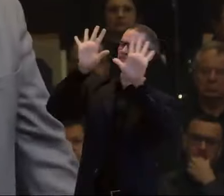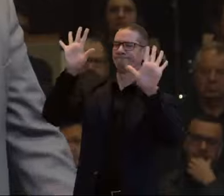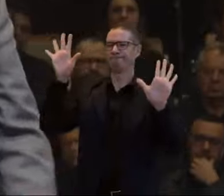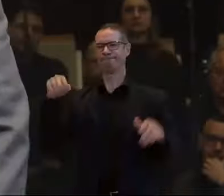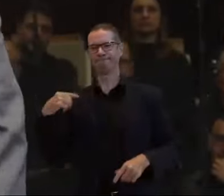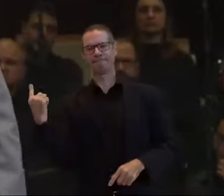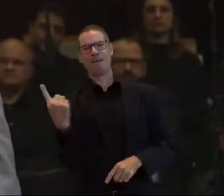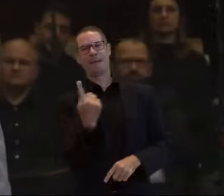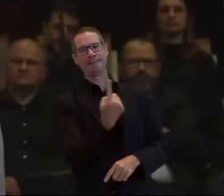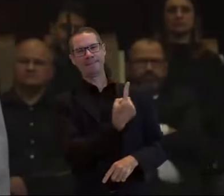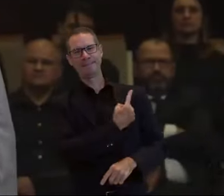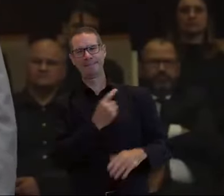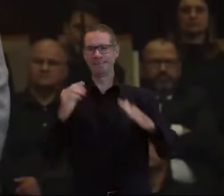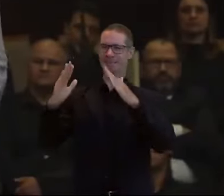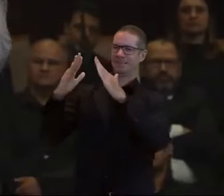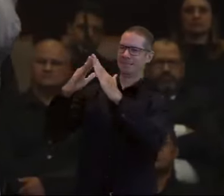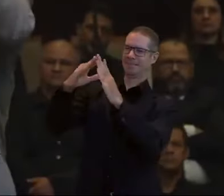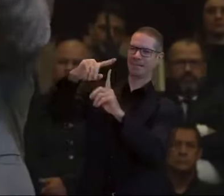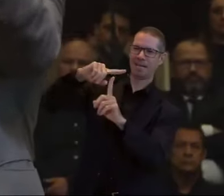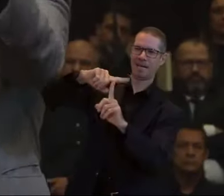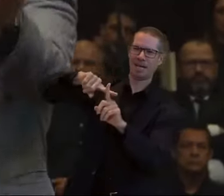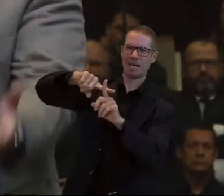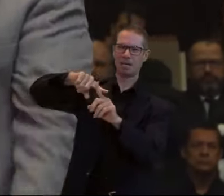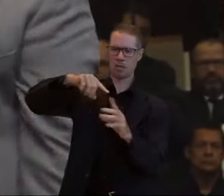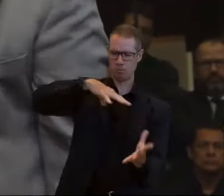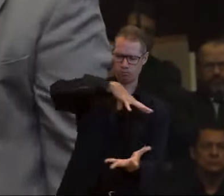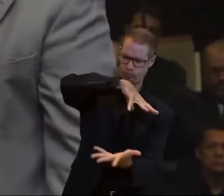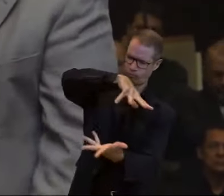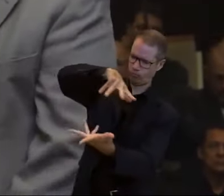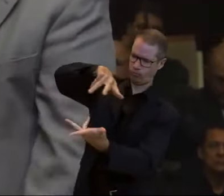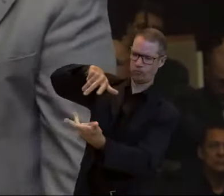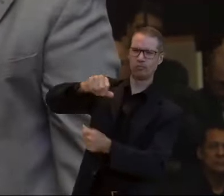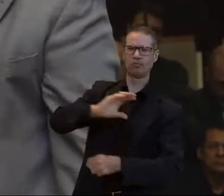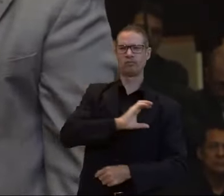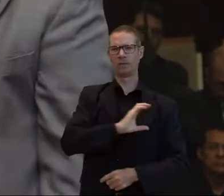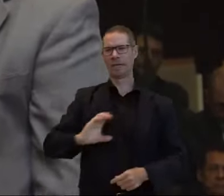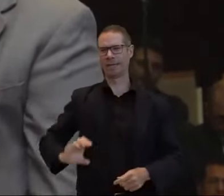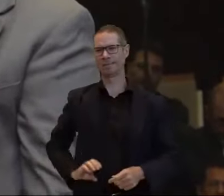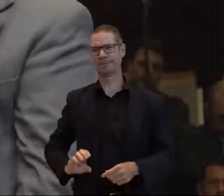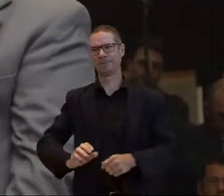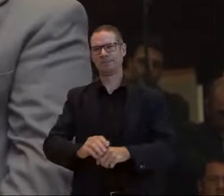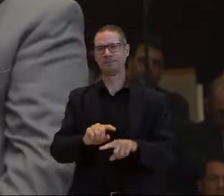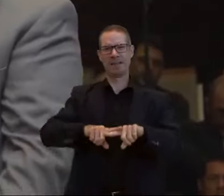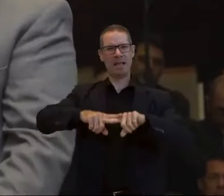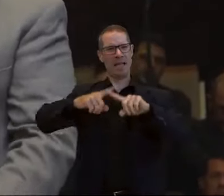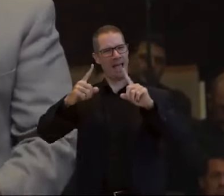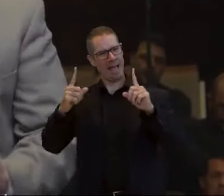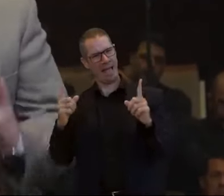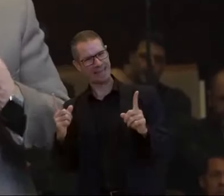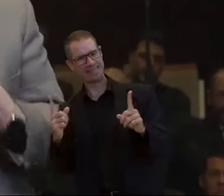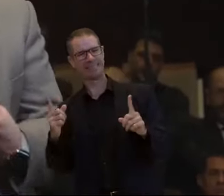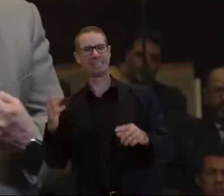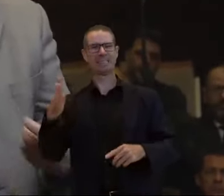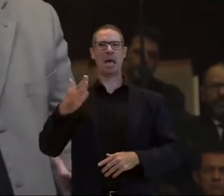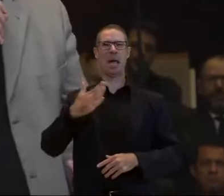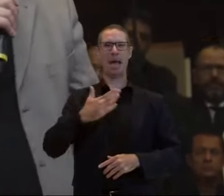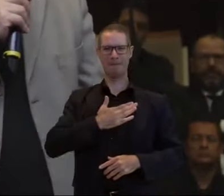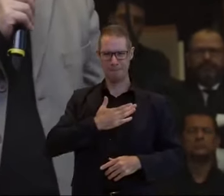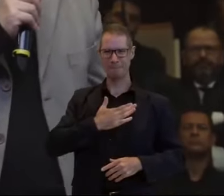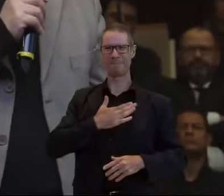que a gente chama de Igreja Universal de Cristo, não é? Mas quando eu digo